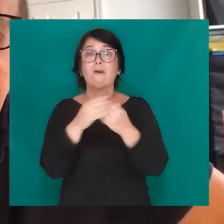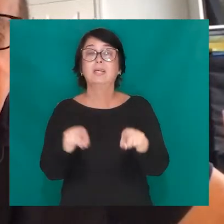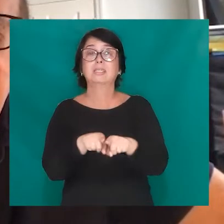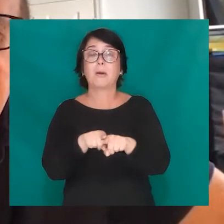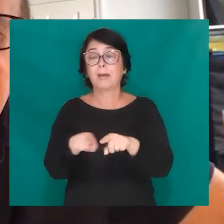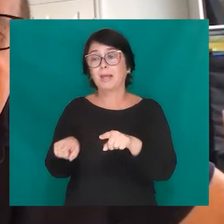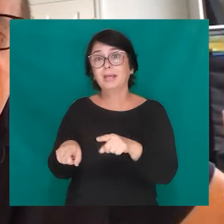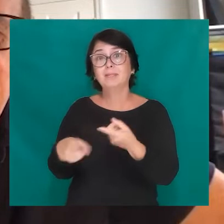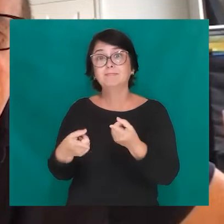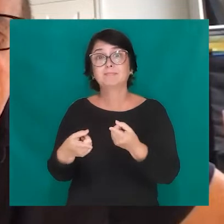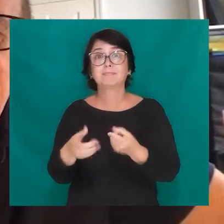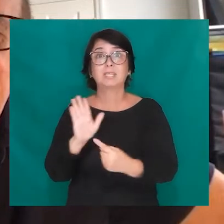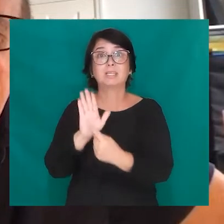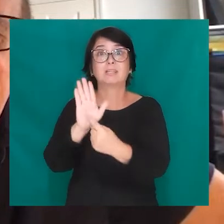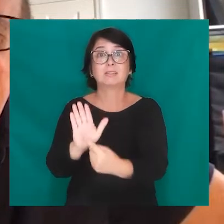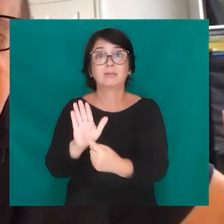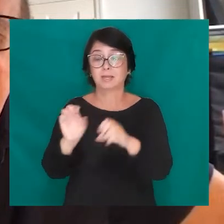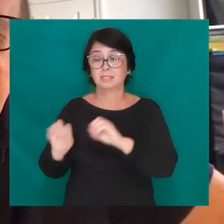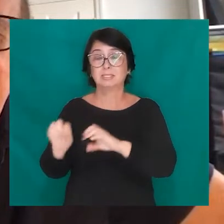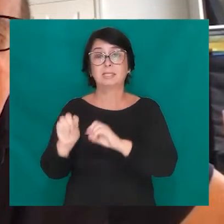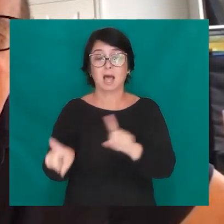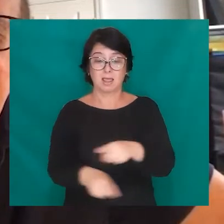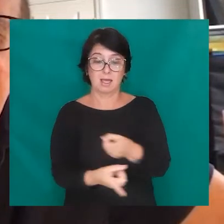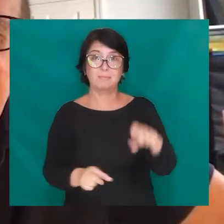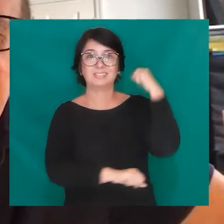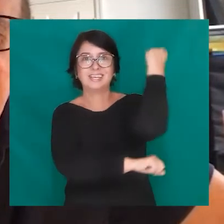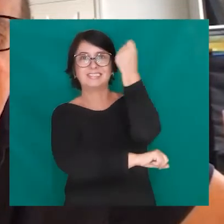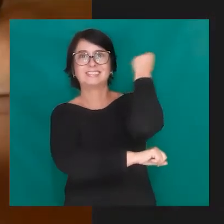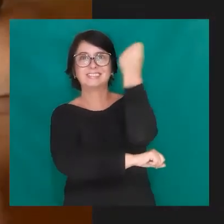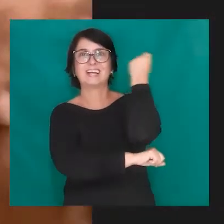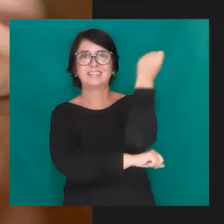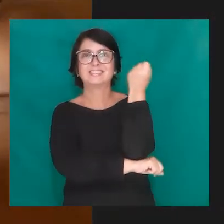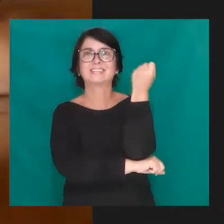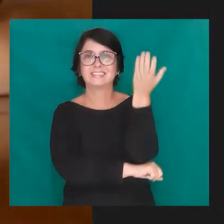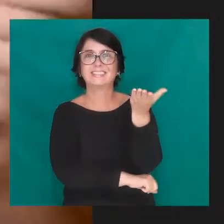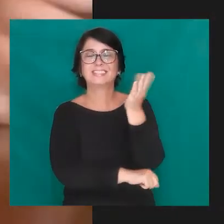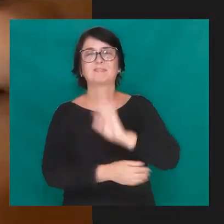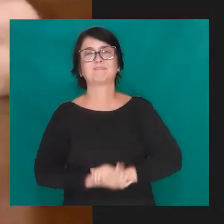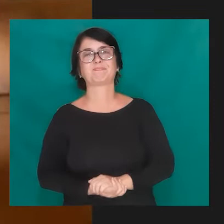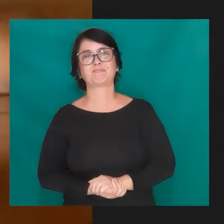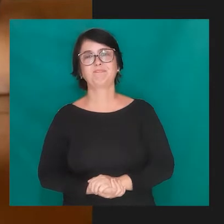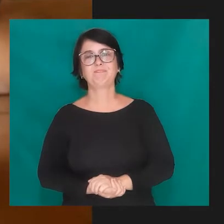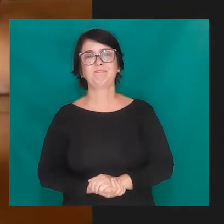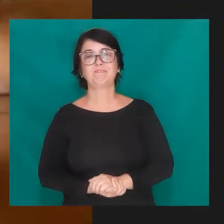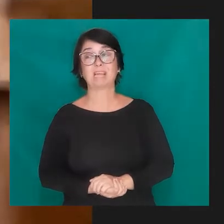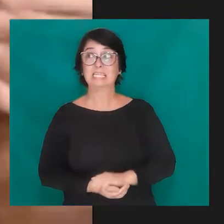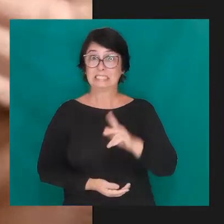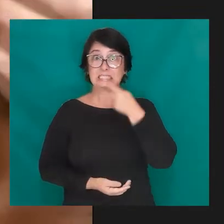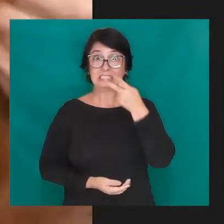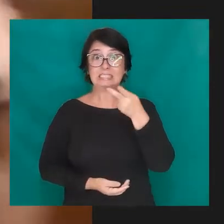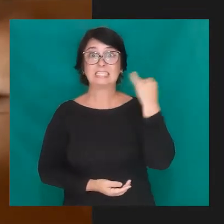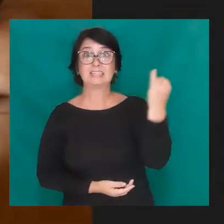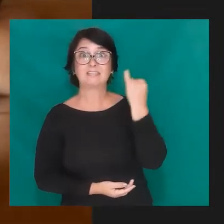da exploração da música tradicional gaúcha? Bom, acho que talvez seja importante